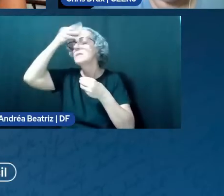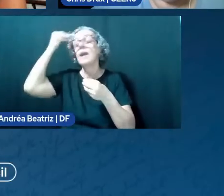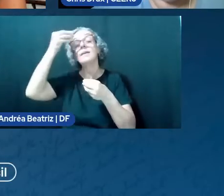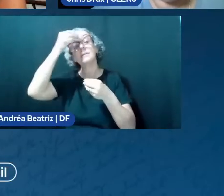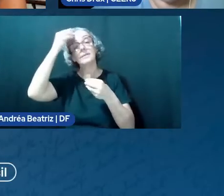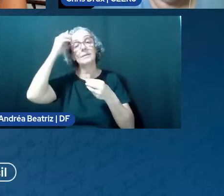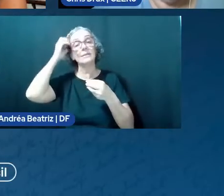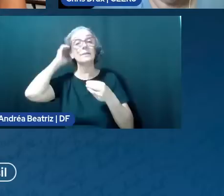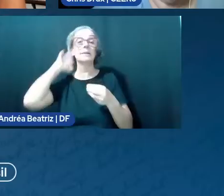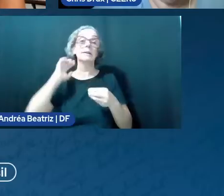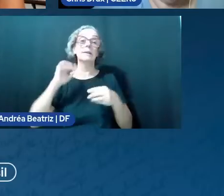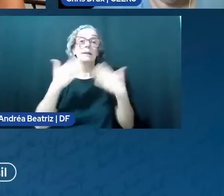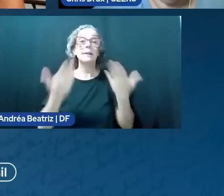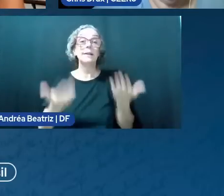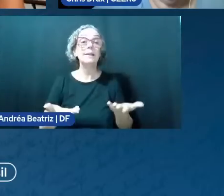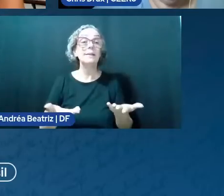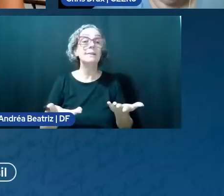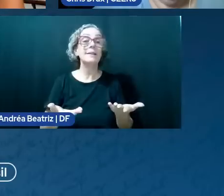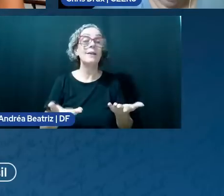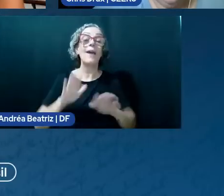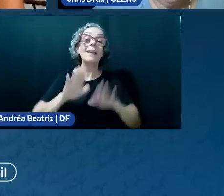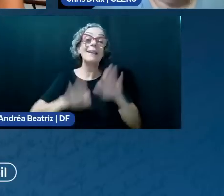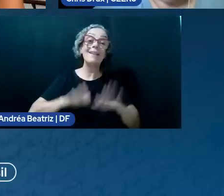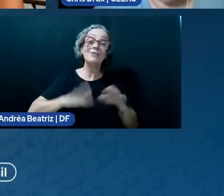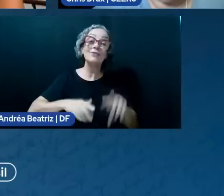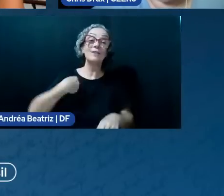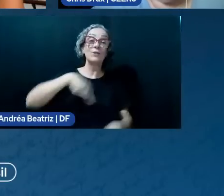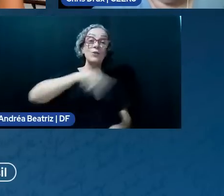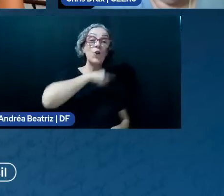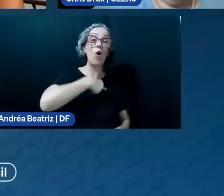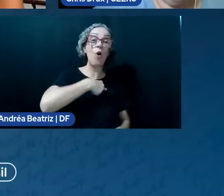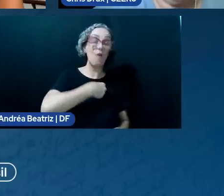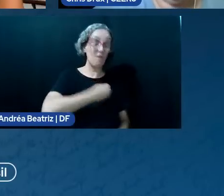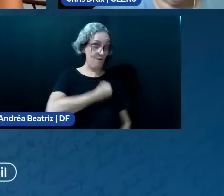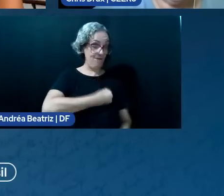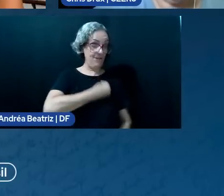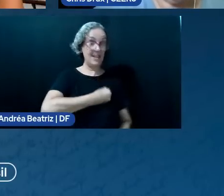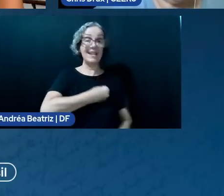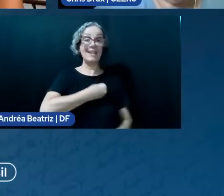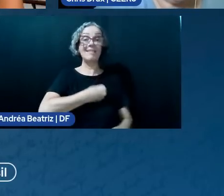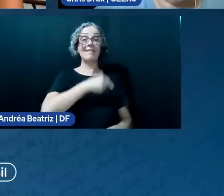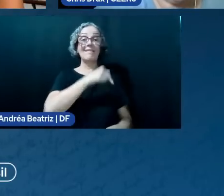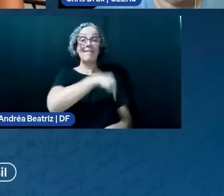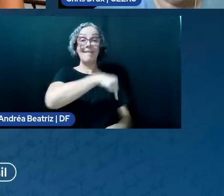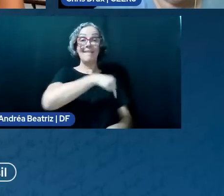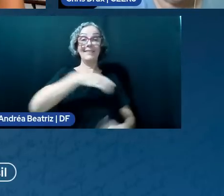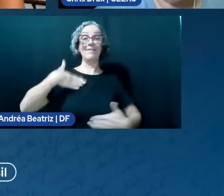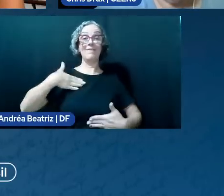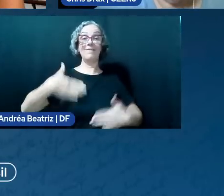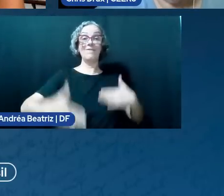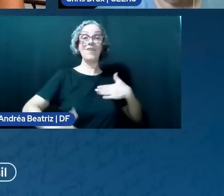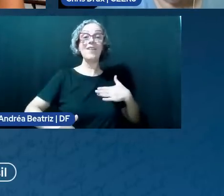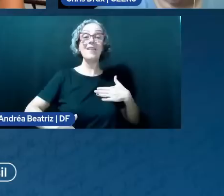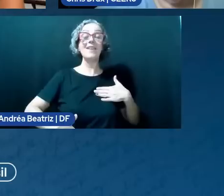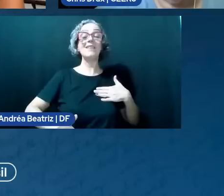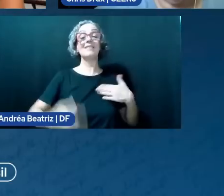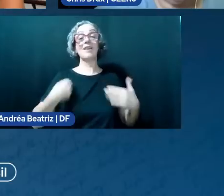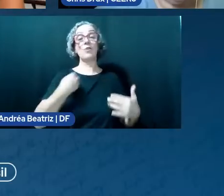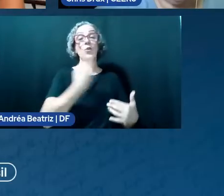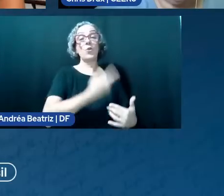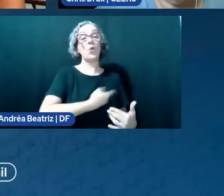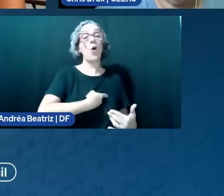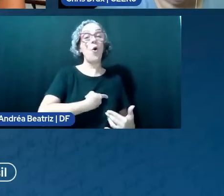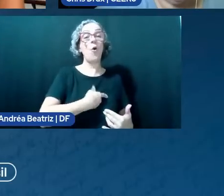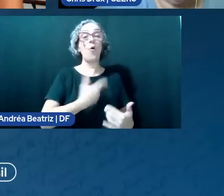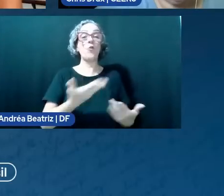na verdade, que eram os laços da conveniência da vida física, os laços que a gente tinha só por questões diplomáticas, por questões